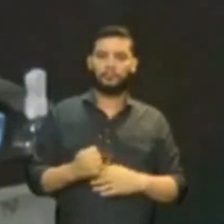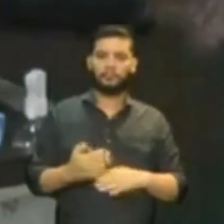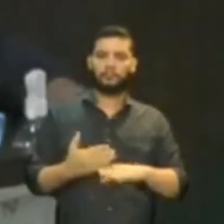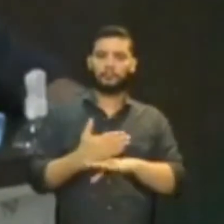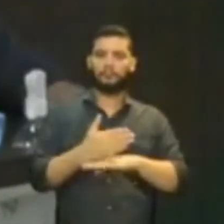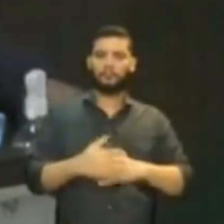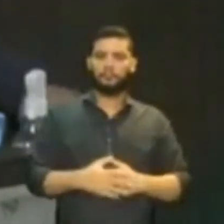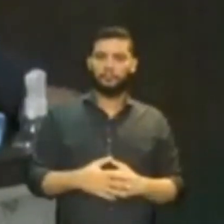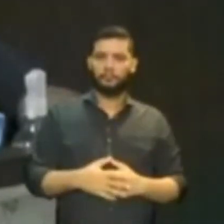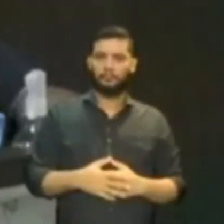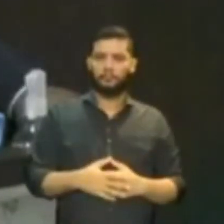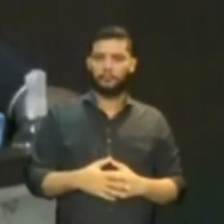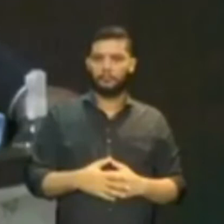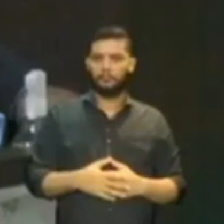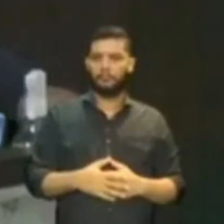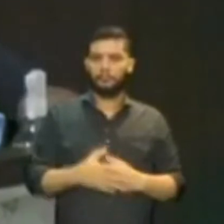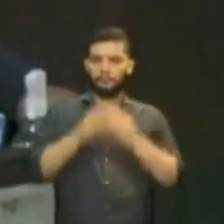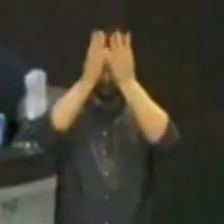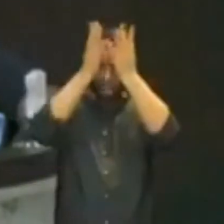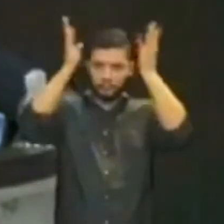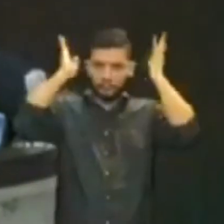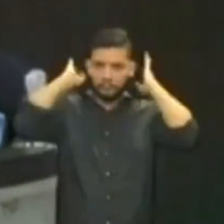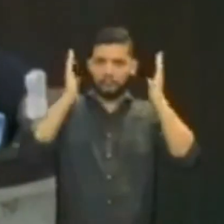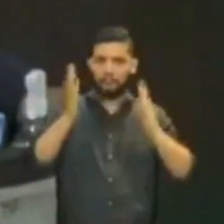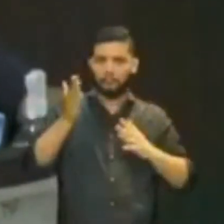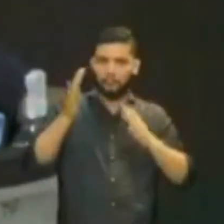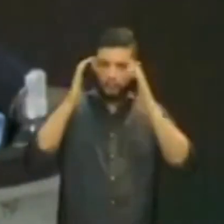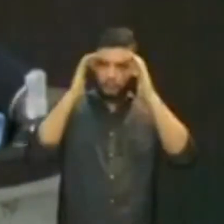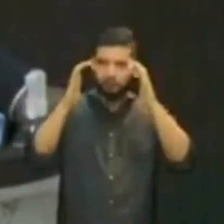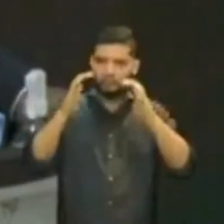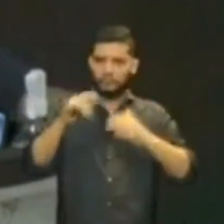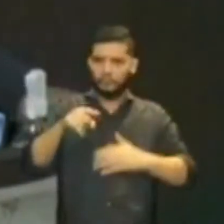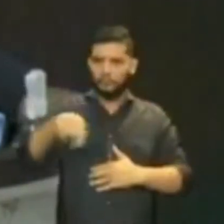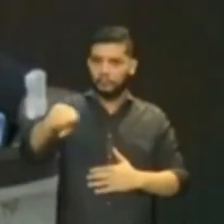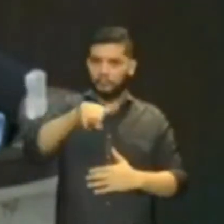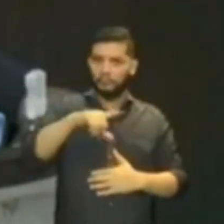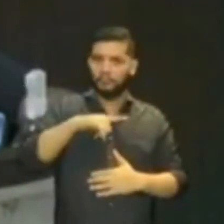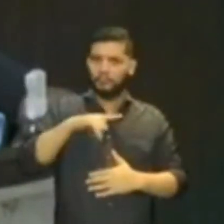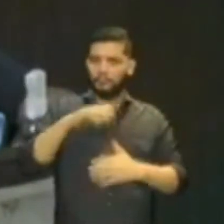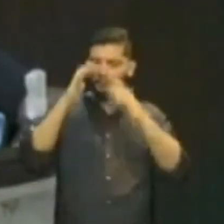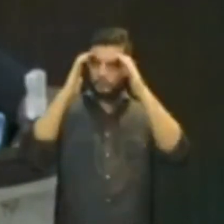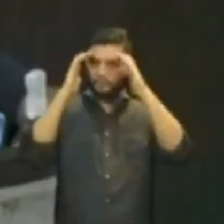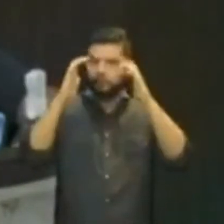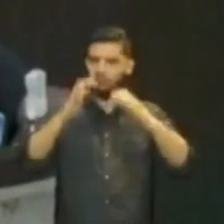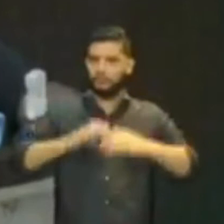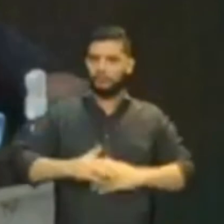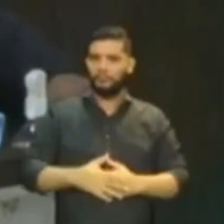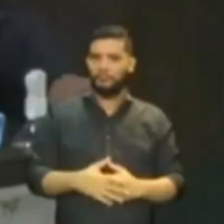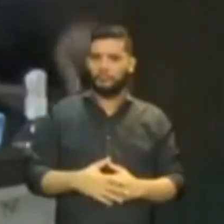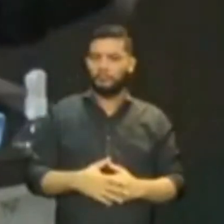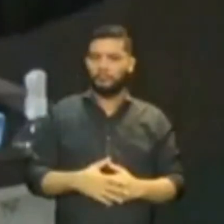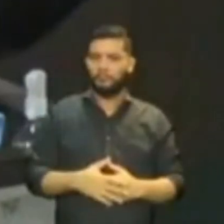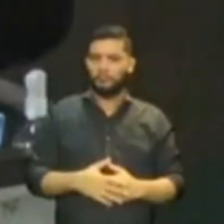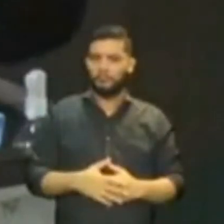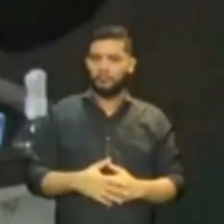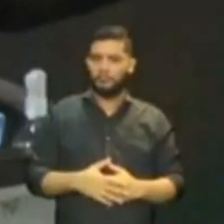da política, com todo respeito aos caciques que estão aqui, que vocês têm o meu respeito. Vocês têm o meu respeito.